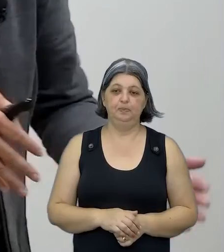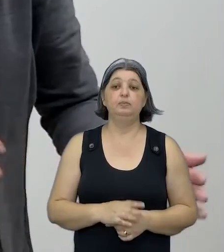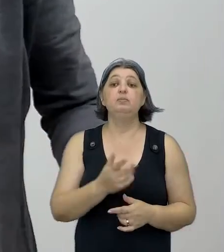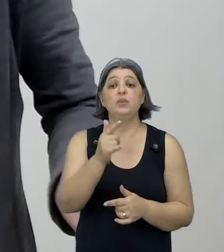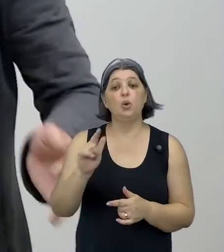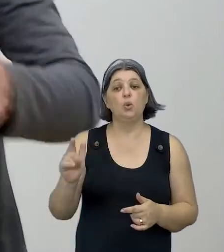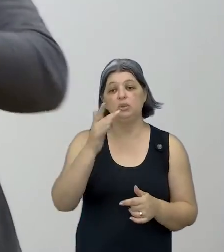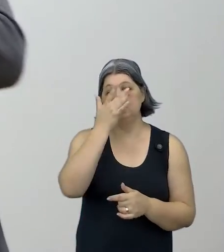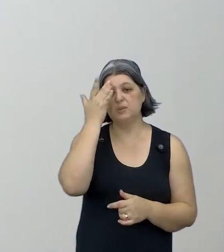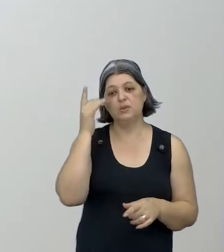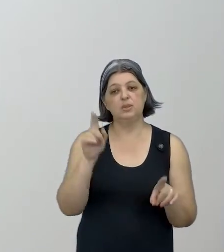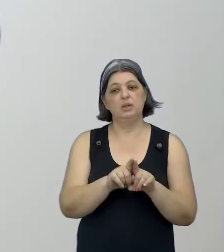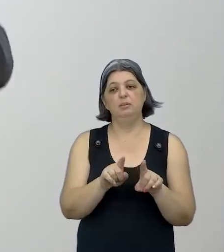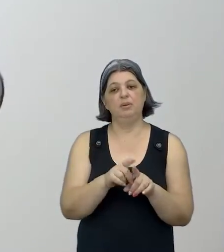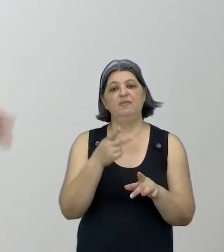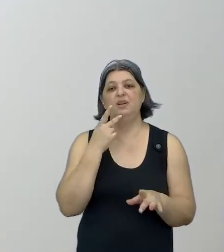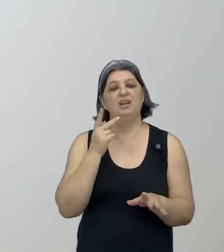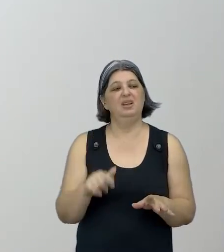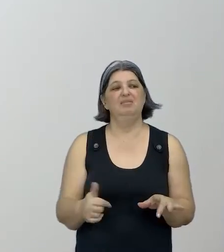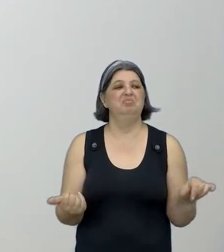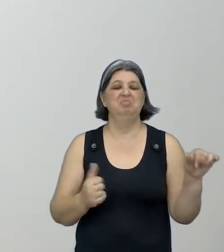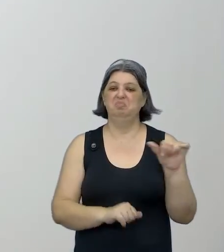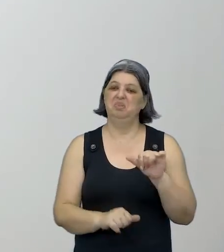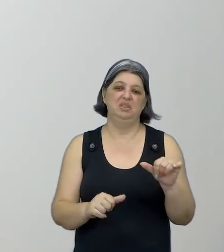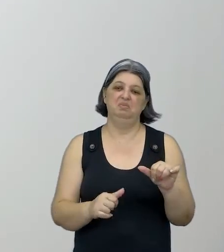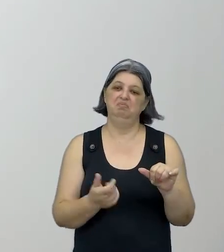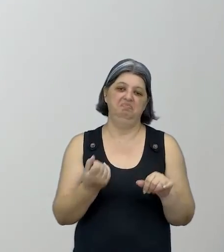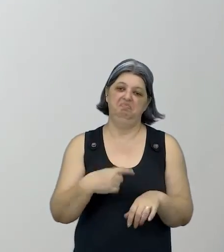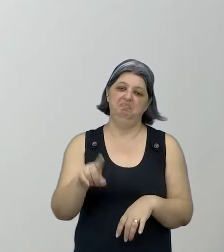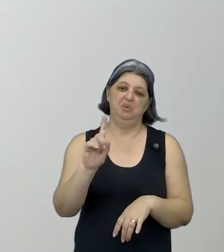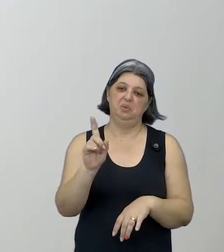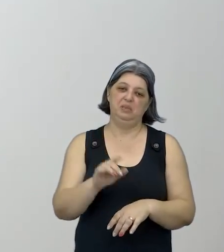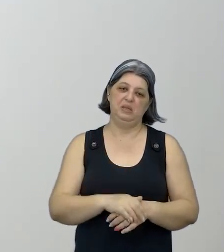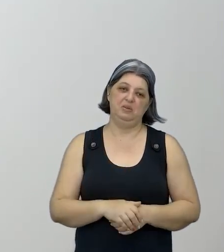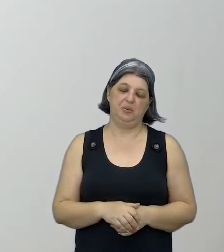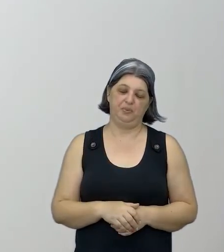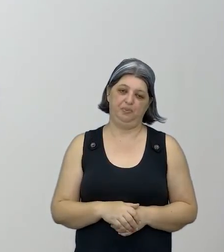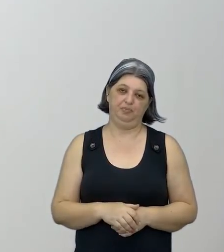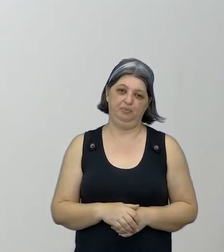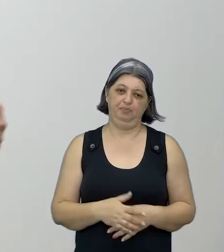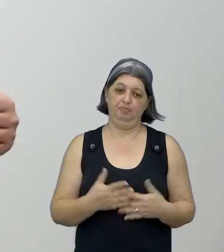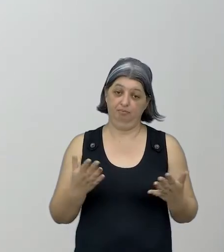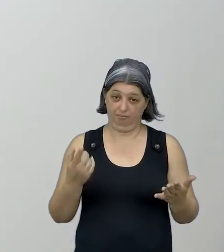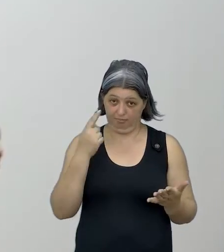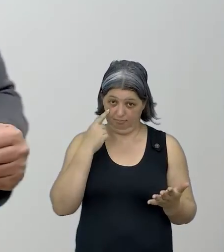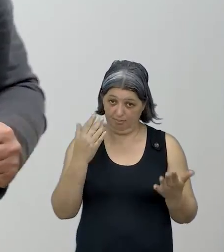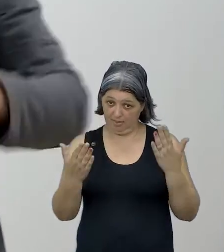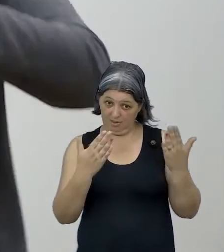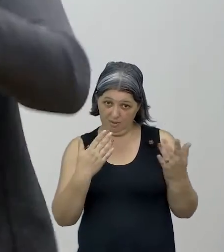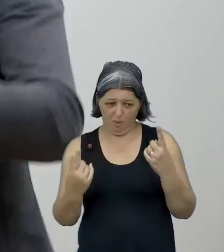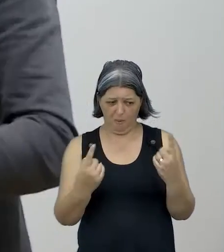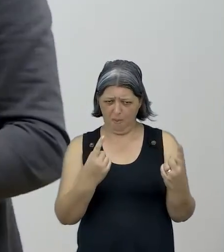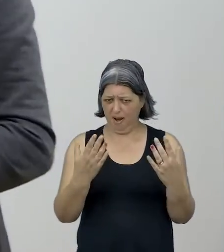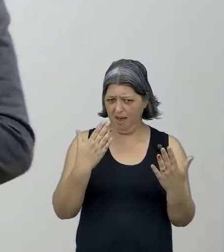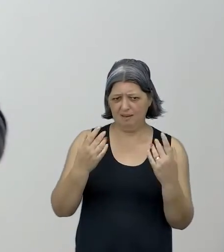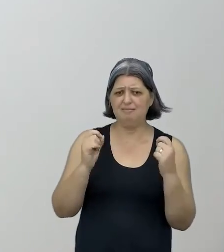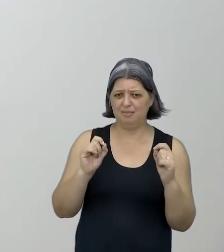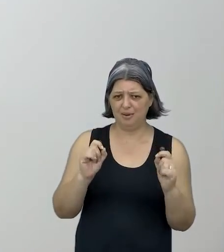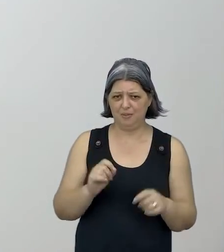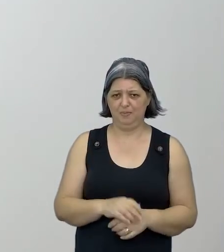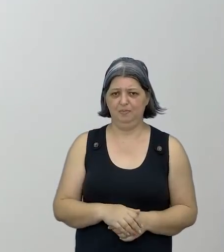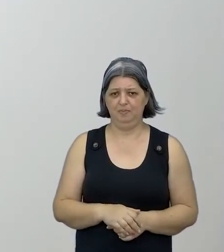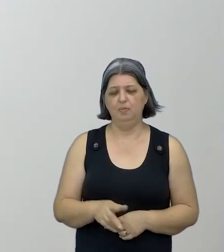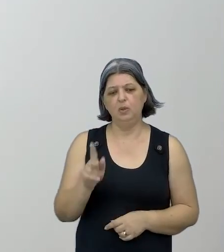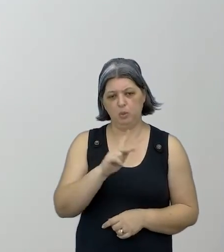outras pessoas que dizem essa mudança não deveria ter acontecido. Vamos ver, colocar aqui os dois lados. E o professor parceiro